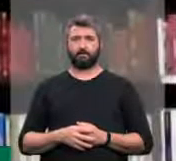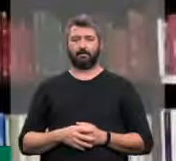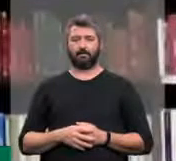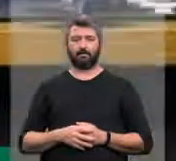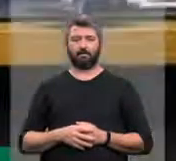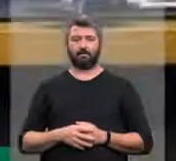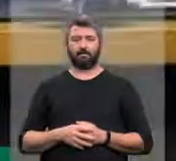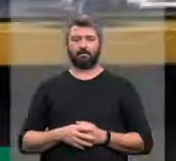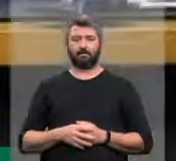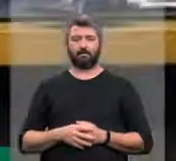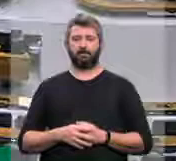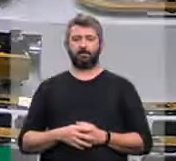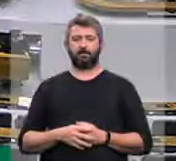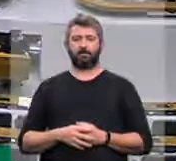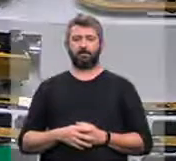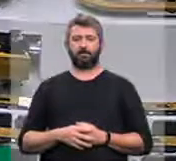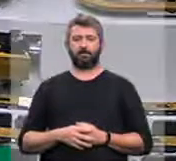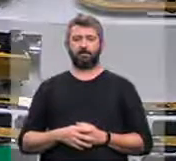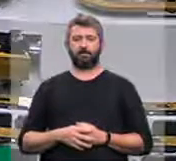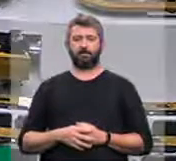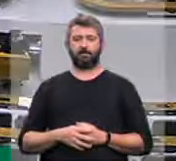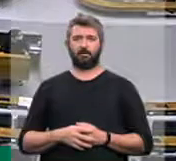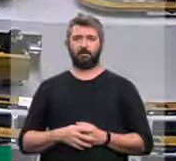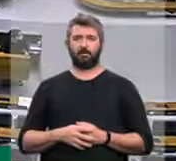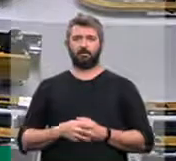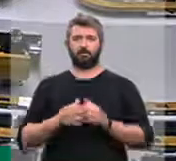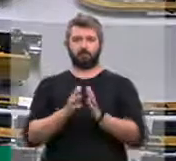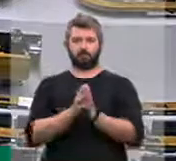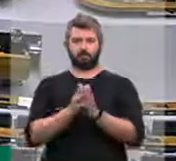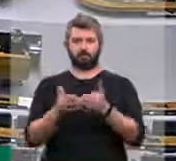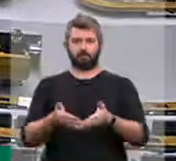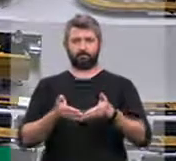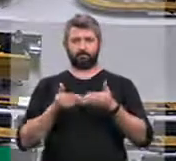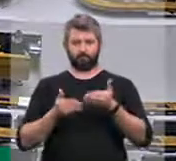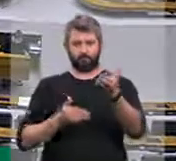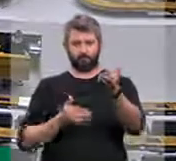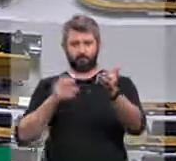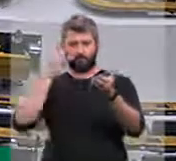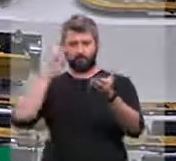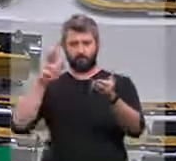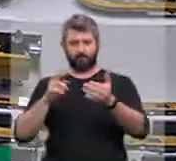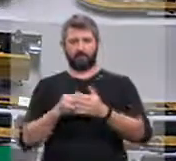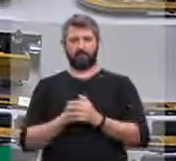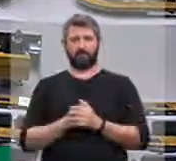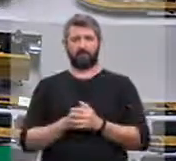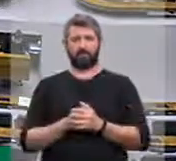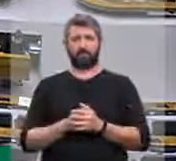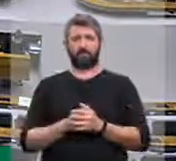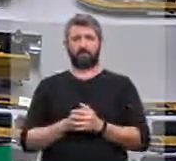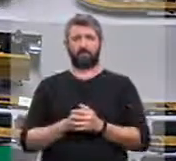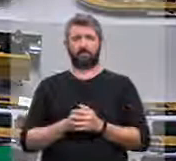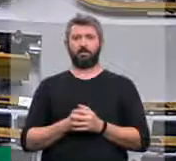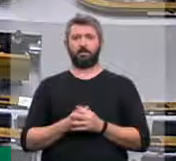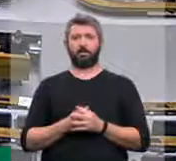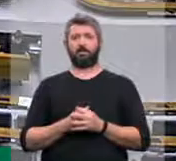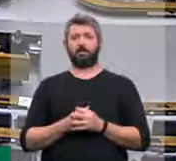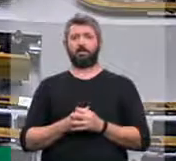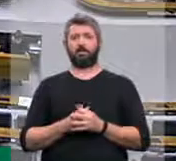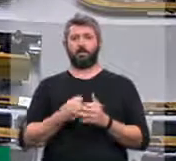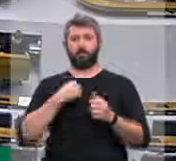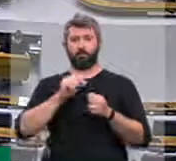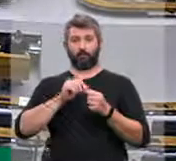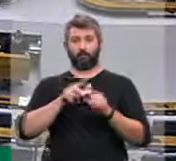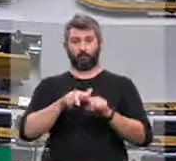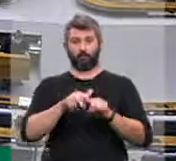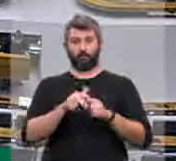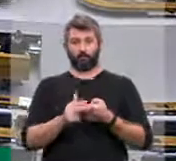Deputado, por favor. Fazer um pedido a Vossa Excelência. Eu fiz um